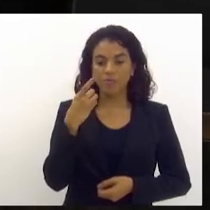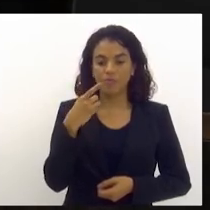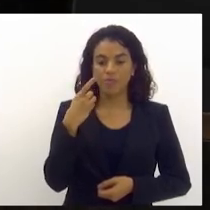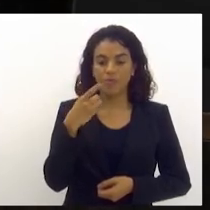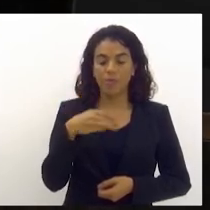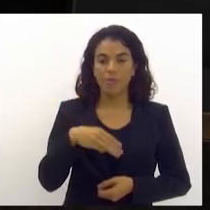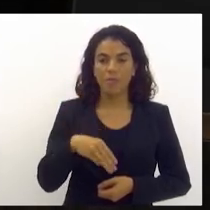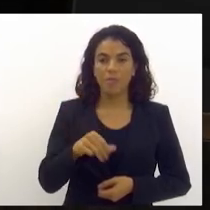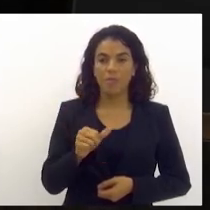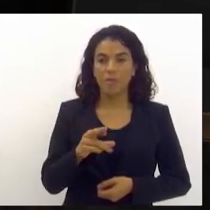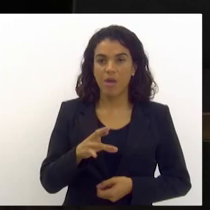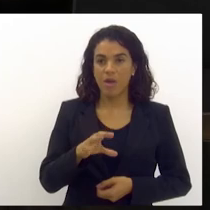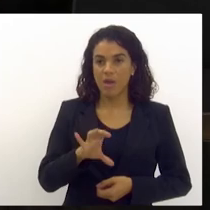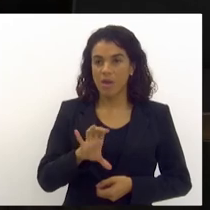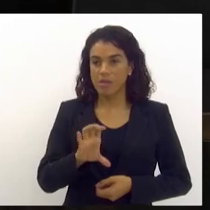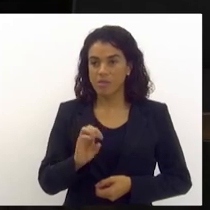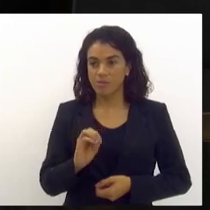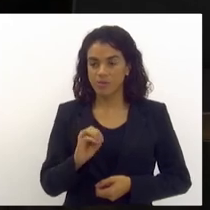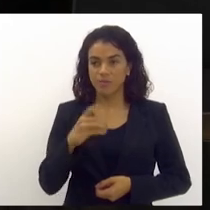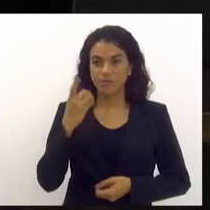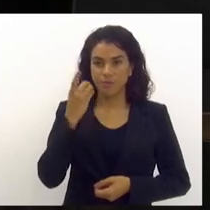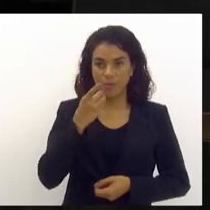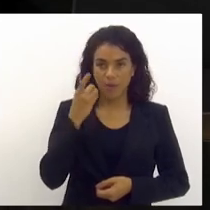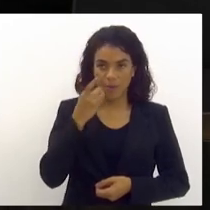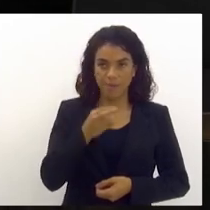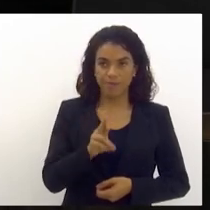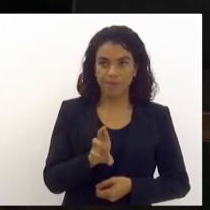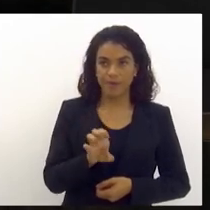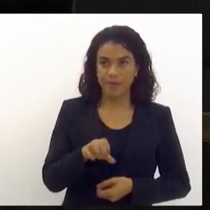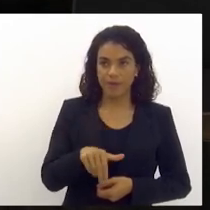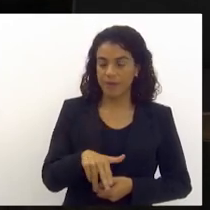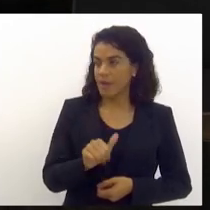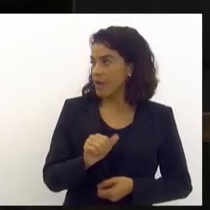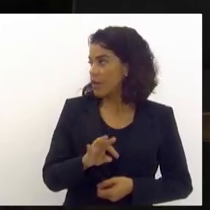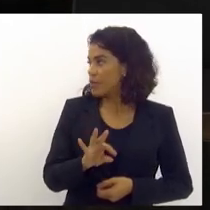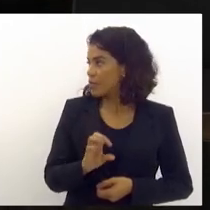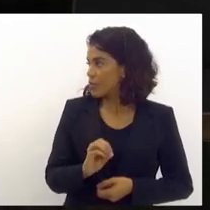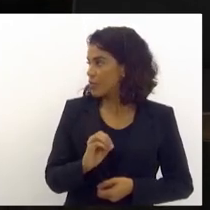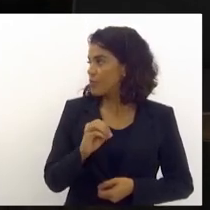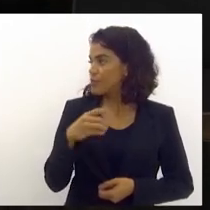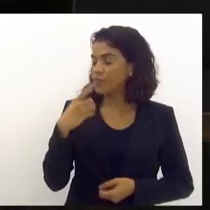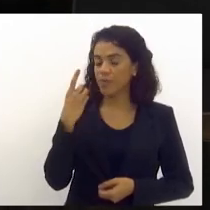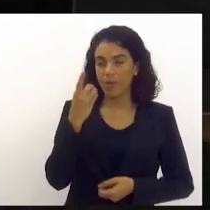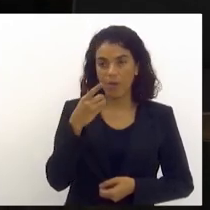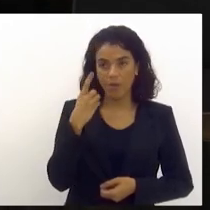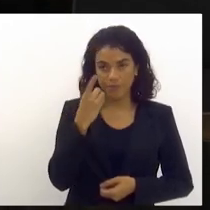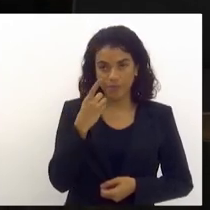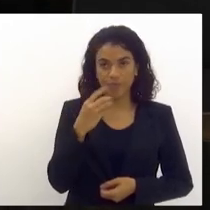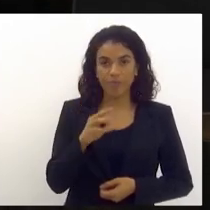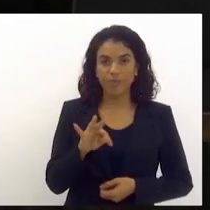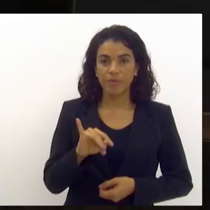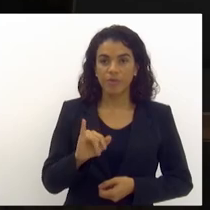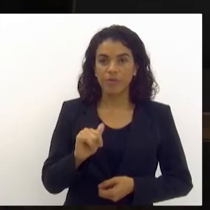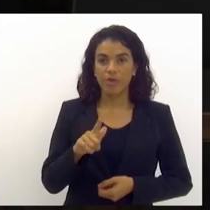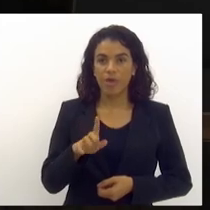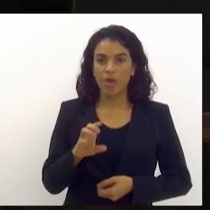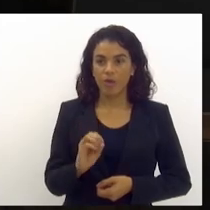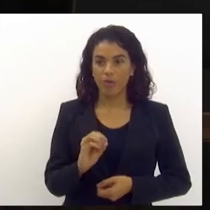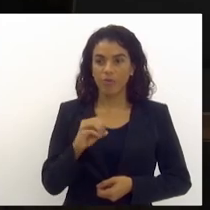deputado Márcio Canela, deputado Renato Miranda, deputado Tiago